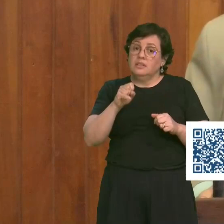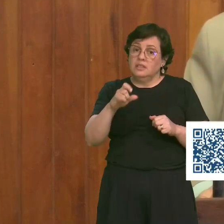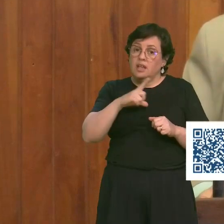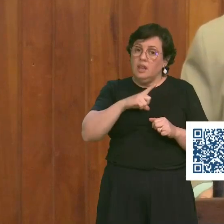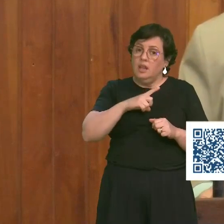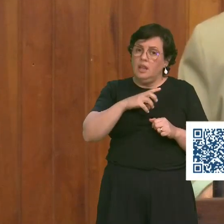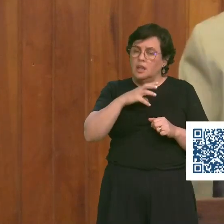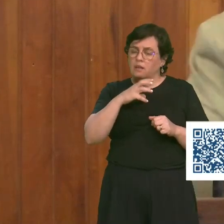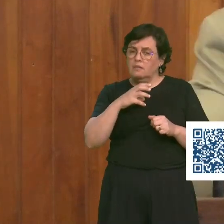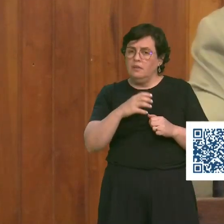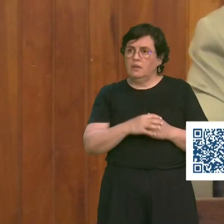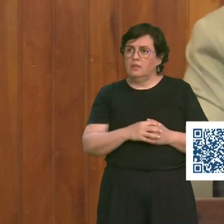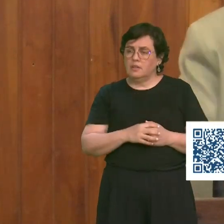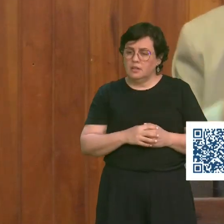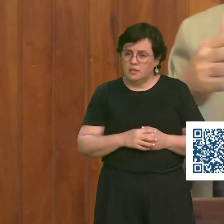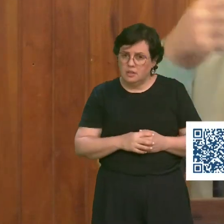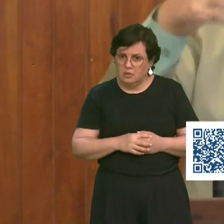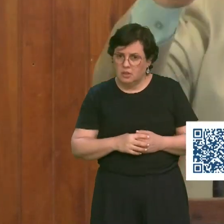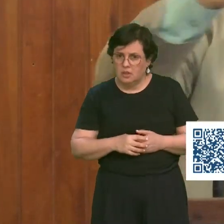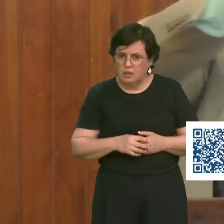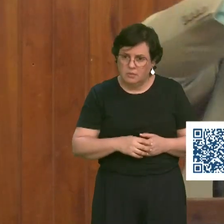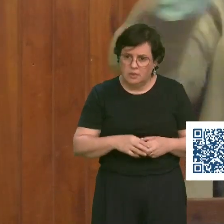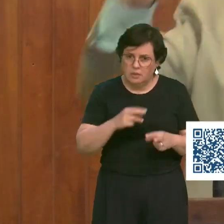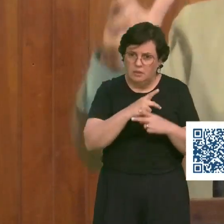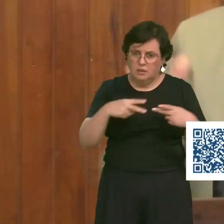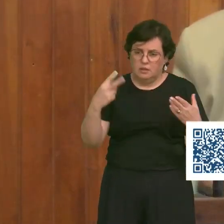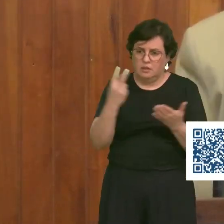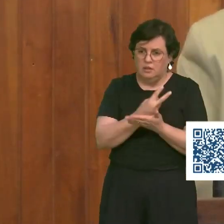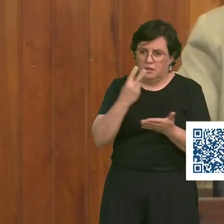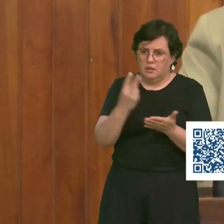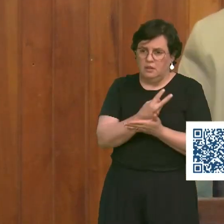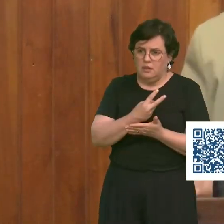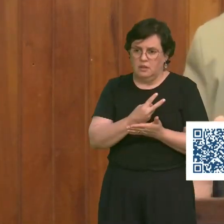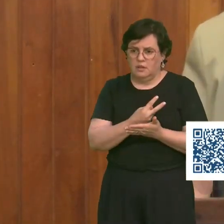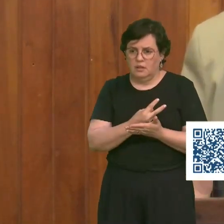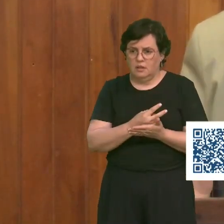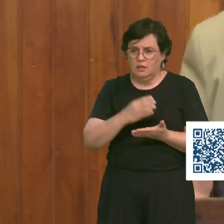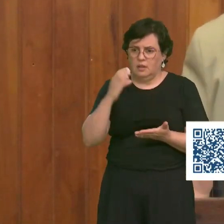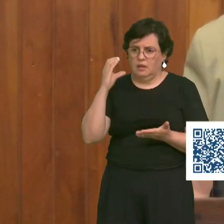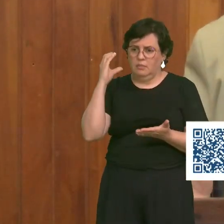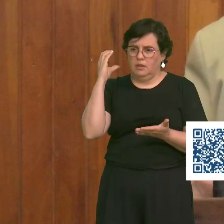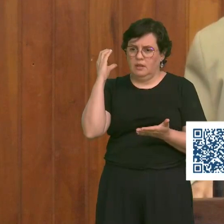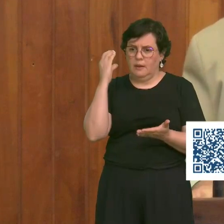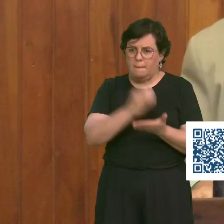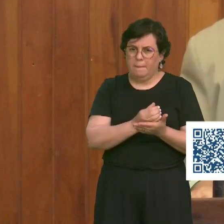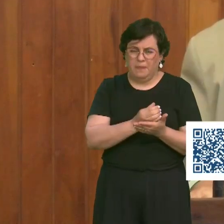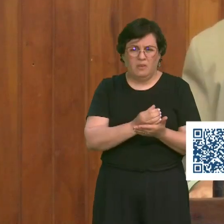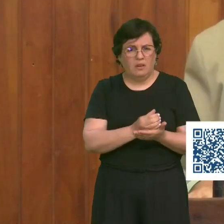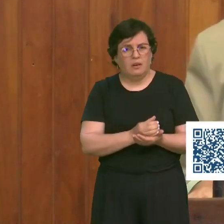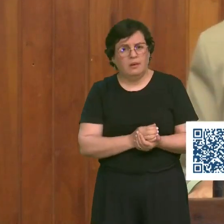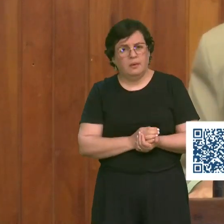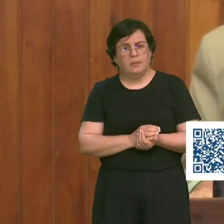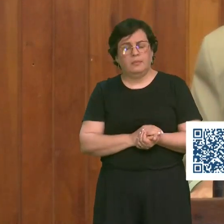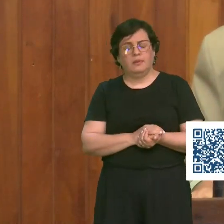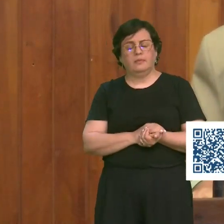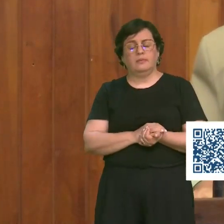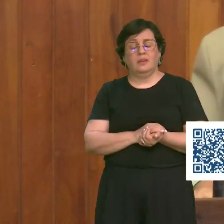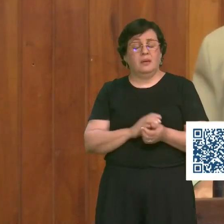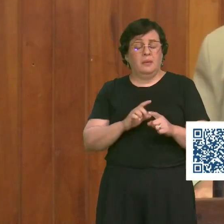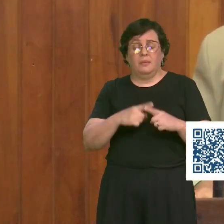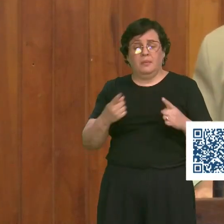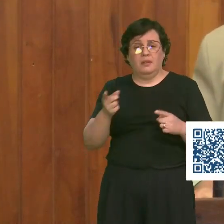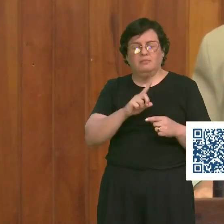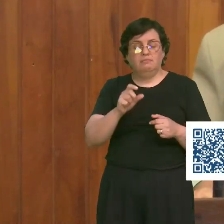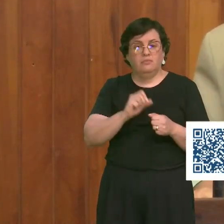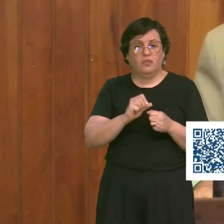de crime para que a prefeitura chegasse a esse montante de endividamento não fez esse absolutamente